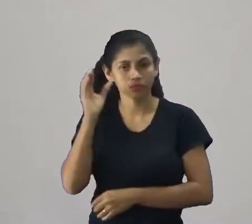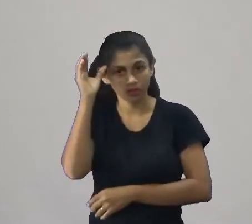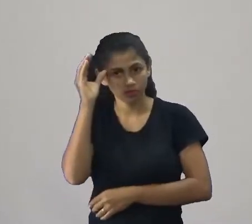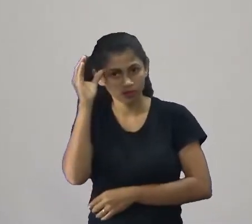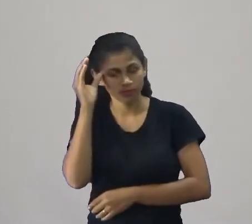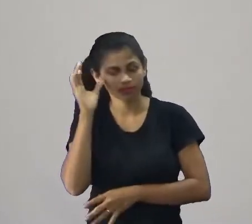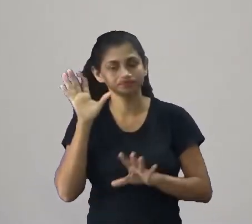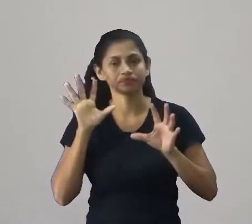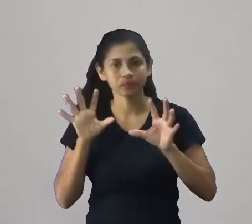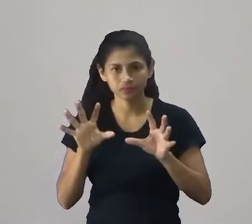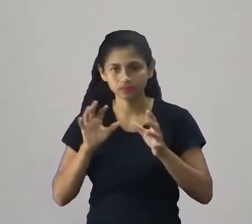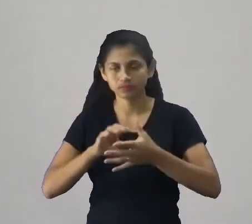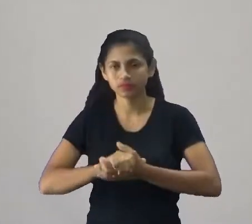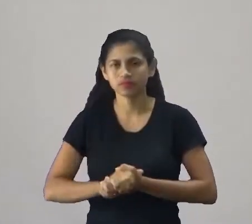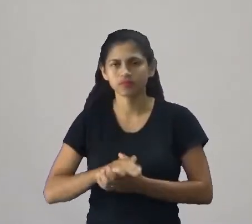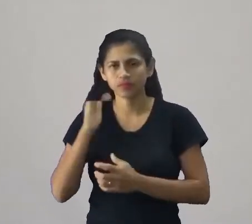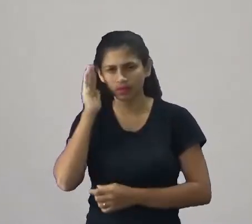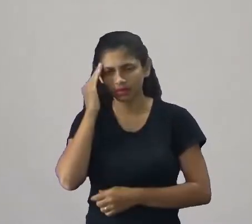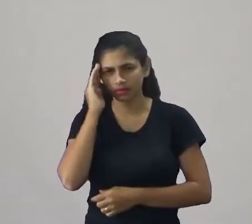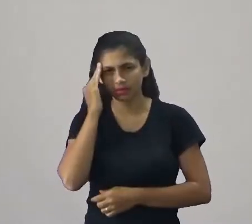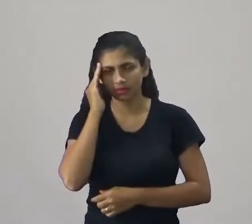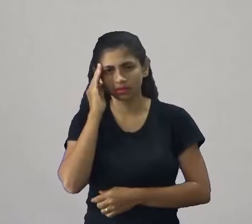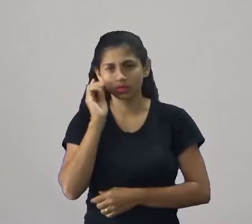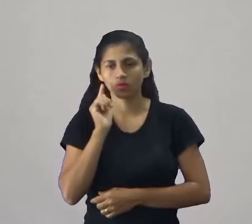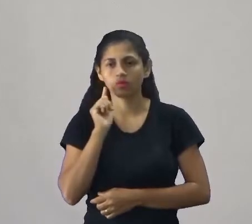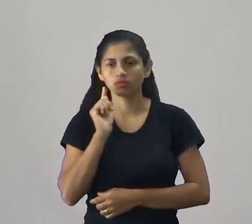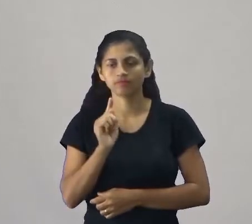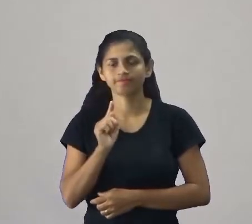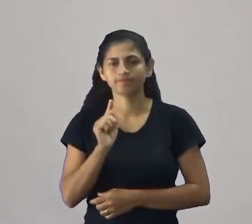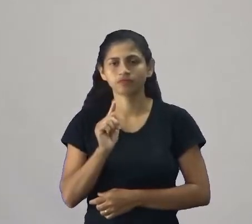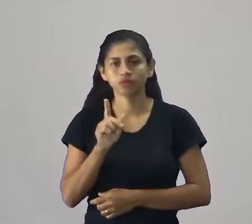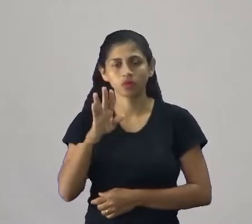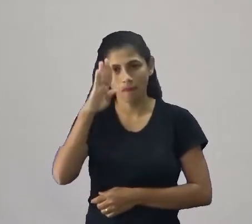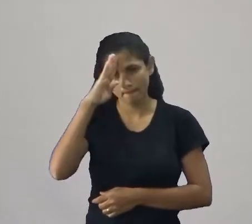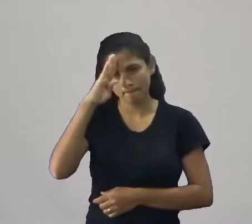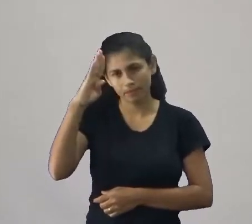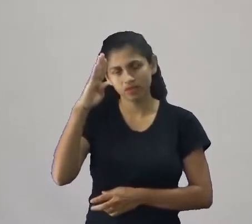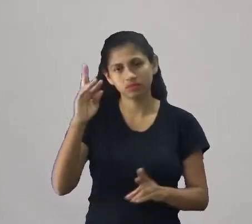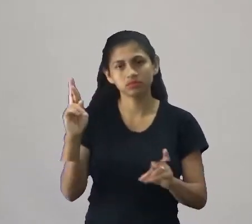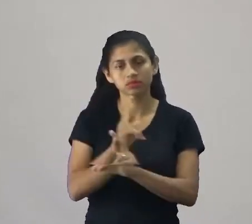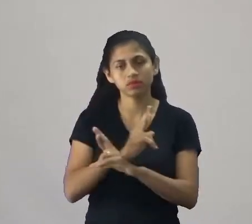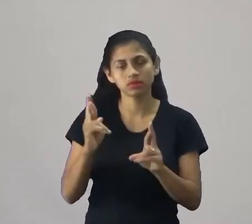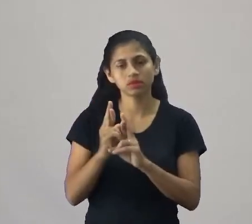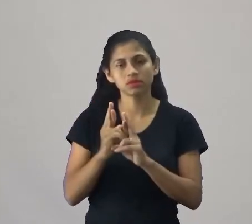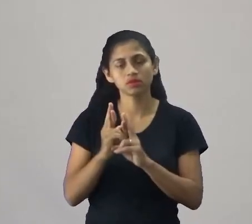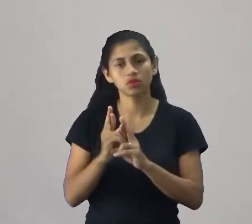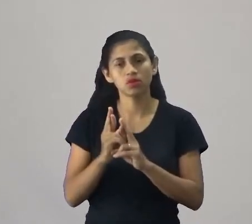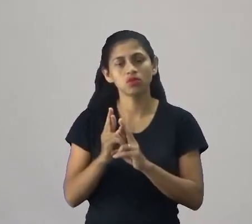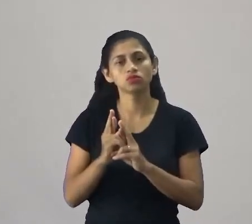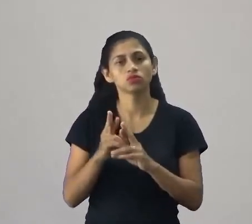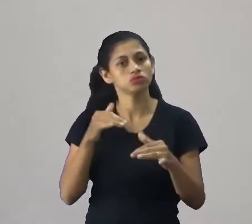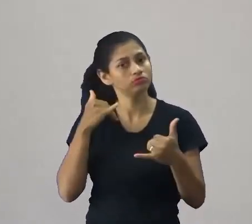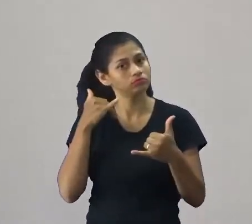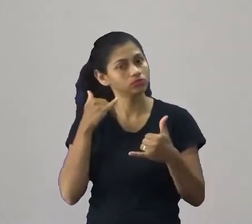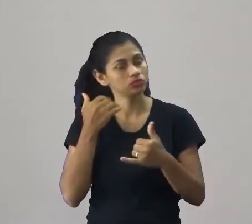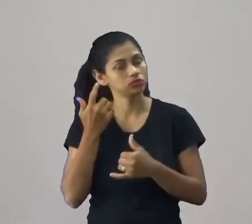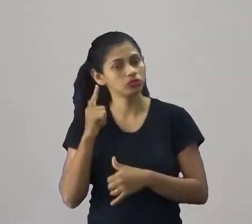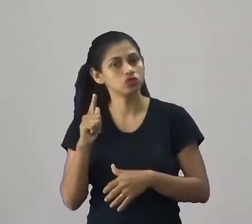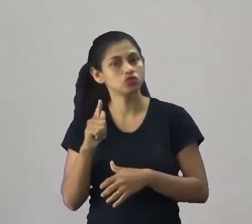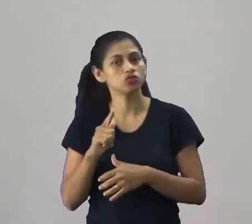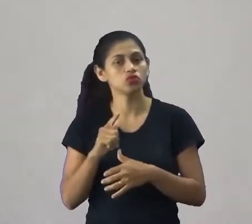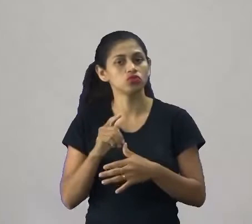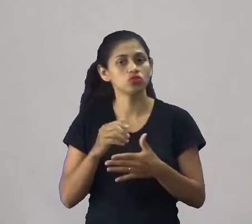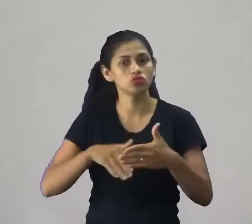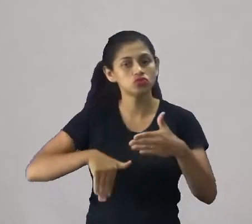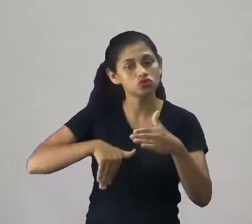isso, a gente vai entender agora um ponto principal, que é a relação dos jogos, porque a gente já mencionou aqui a